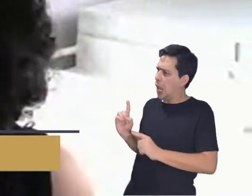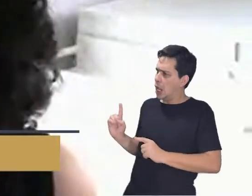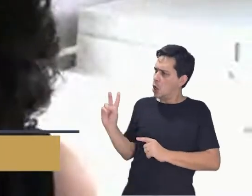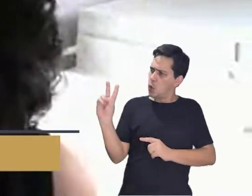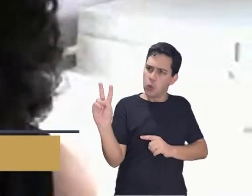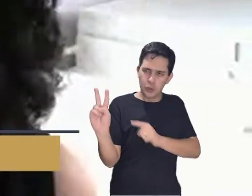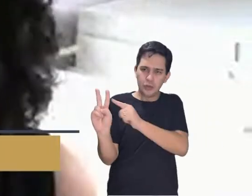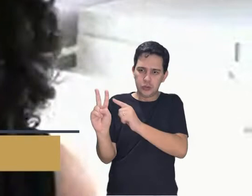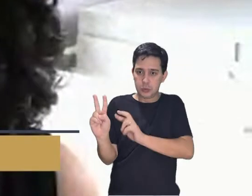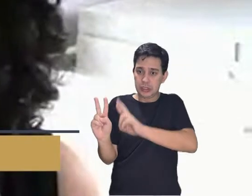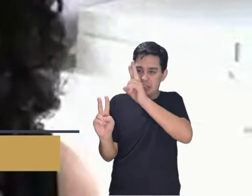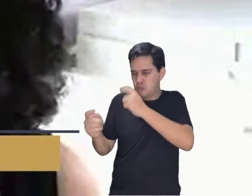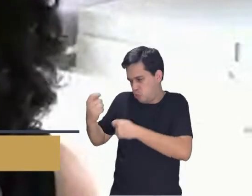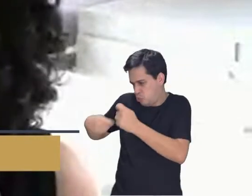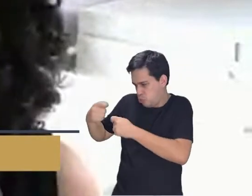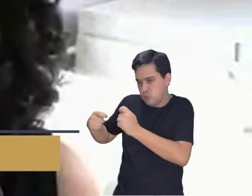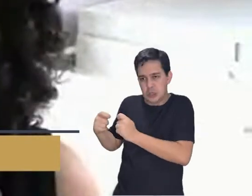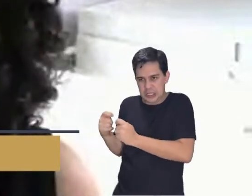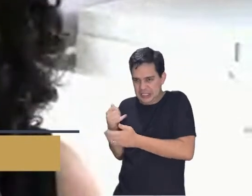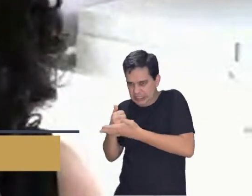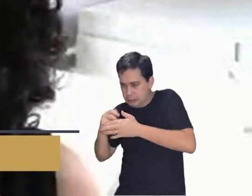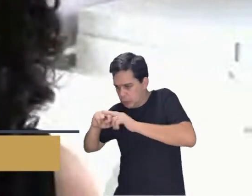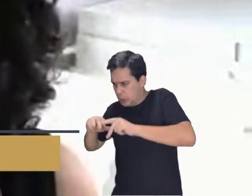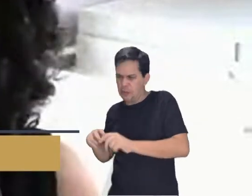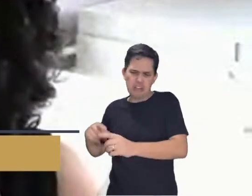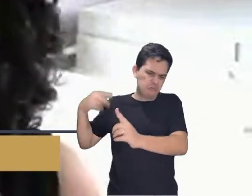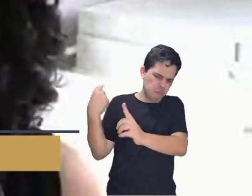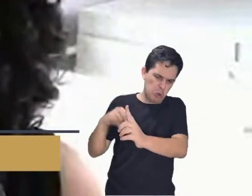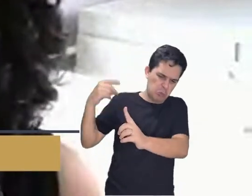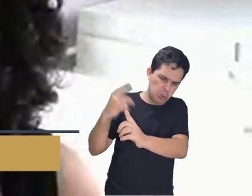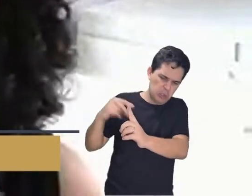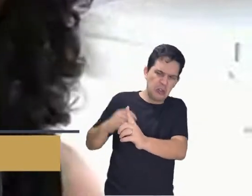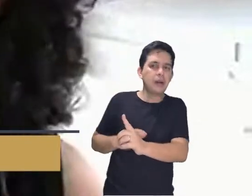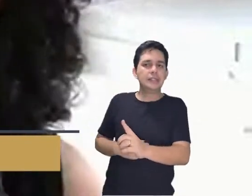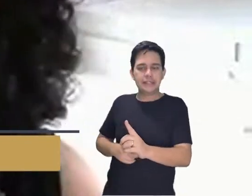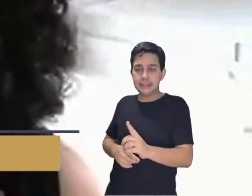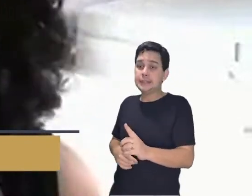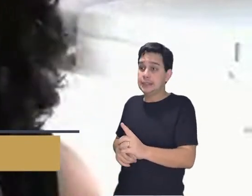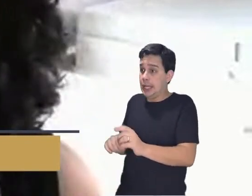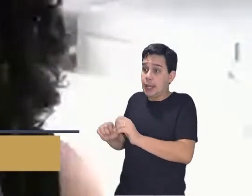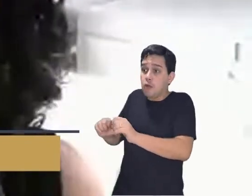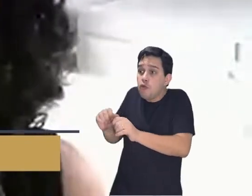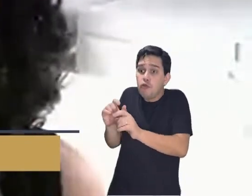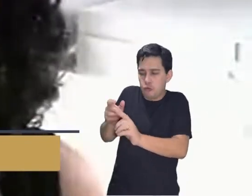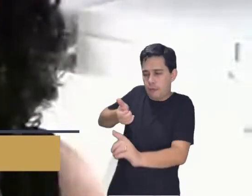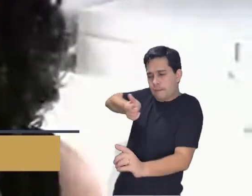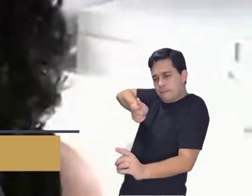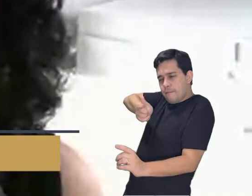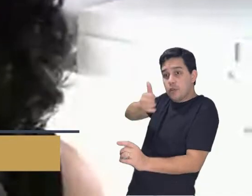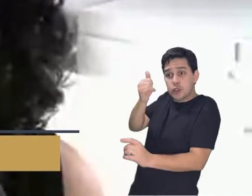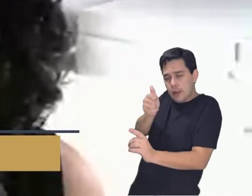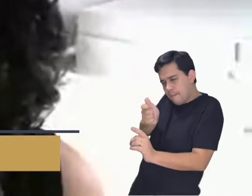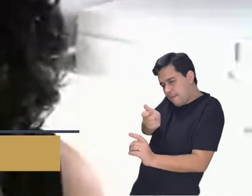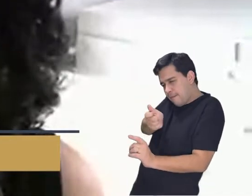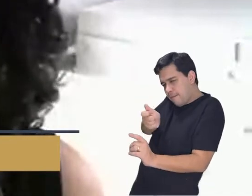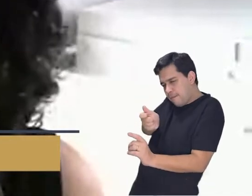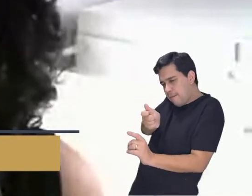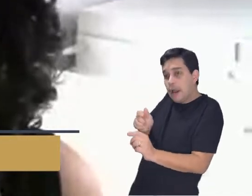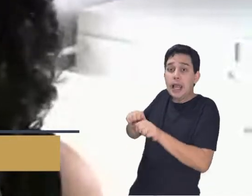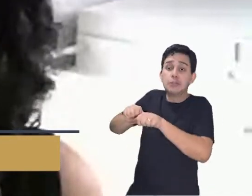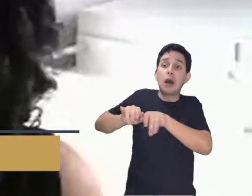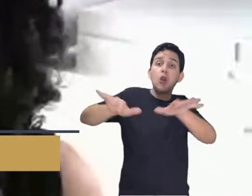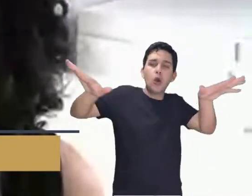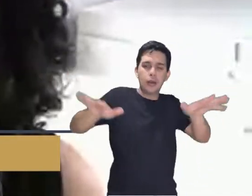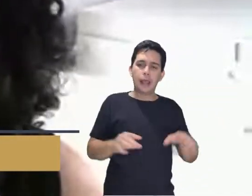imagens bastante fortes, instaurou um inquérito policial. A partir desse inquérito policial foram identificados os autores